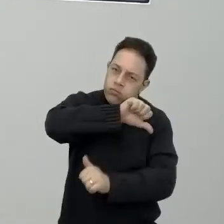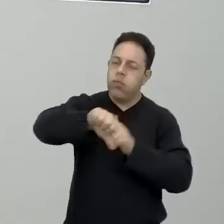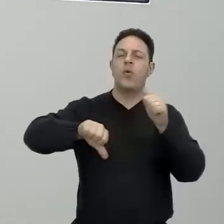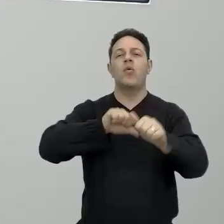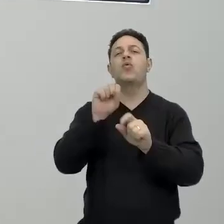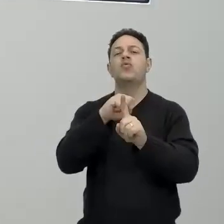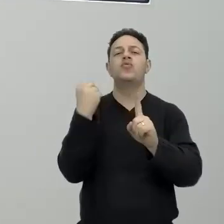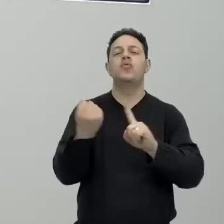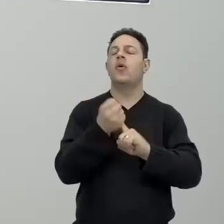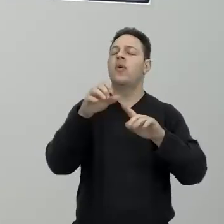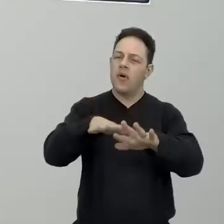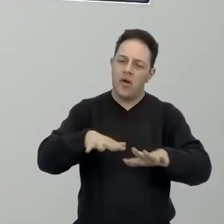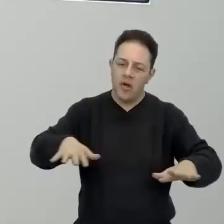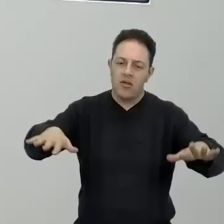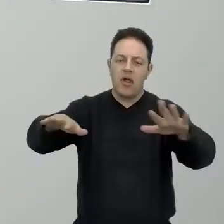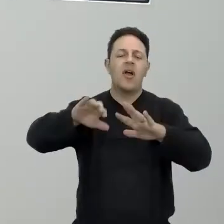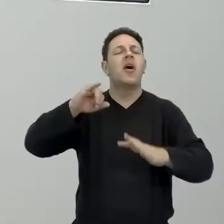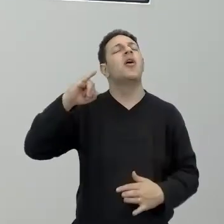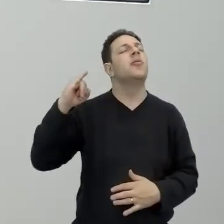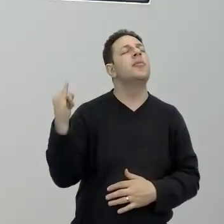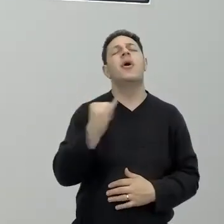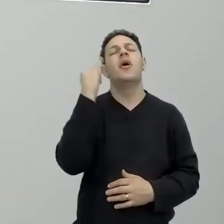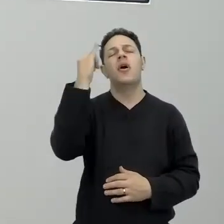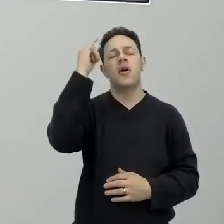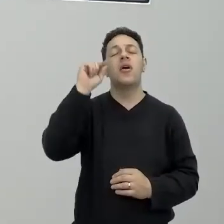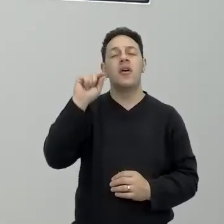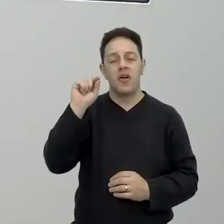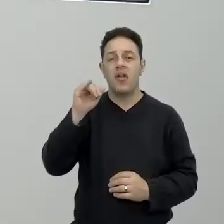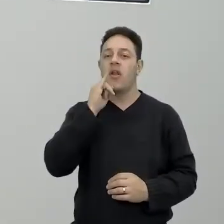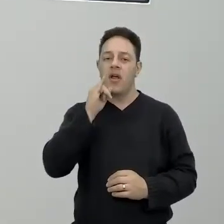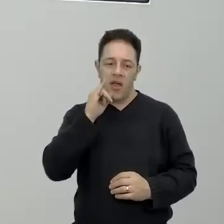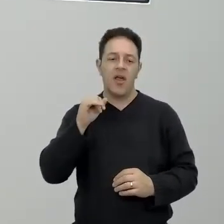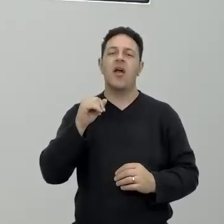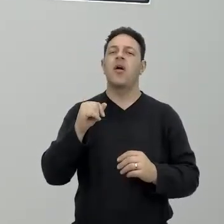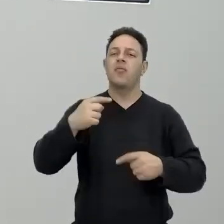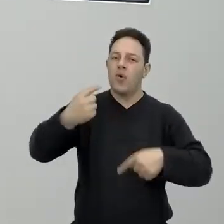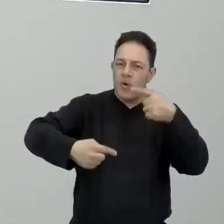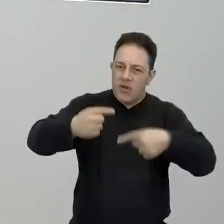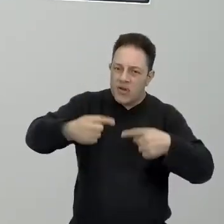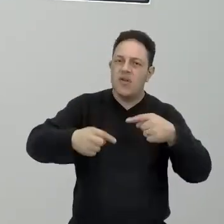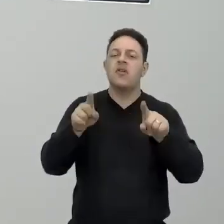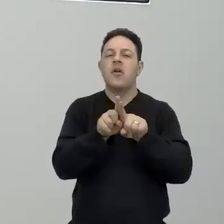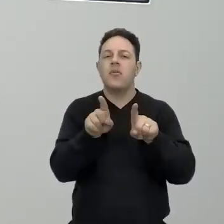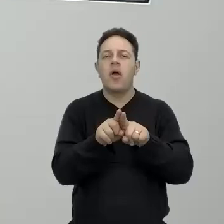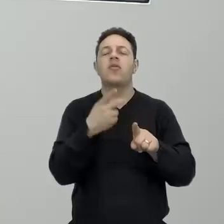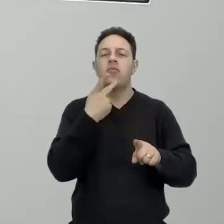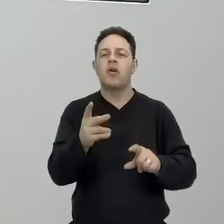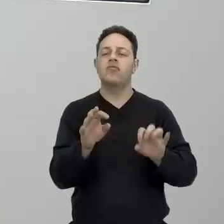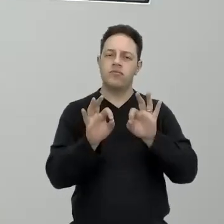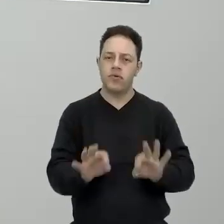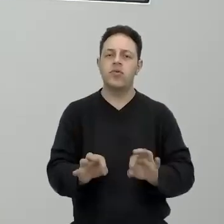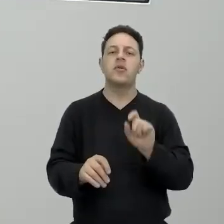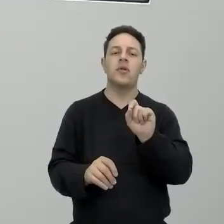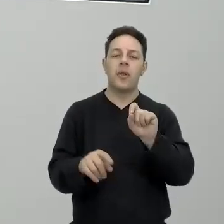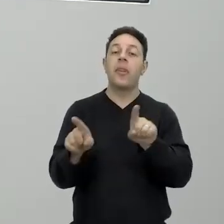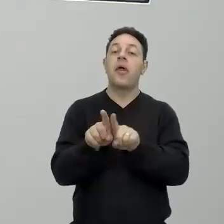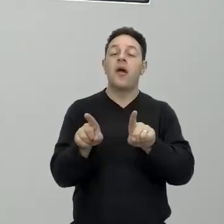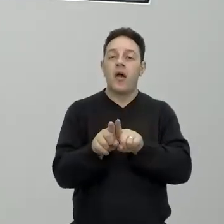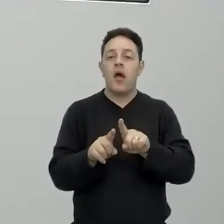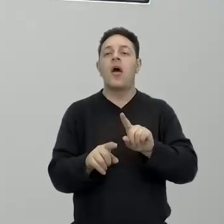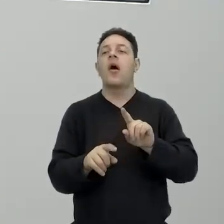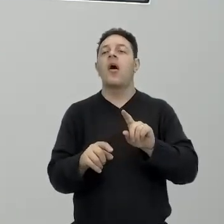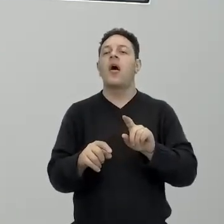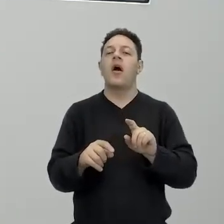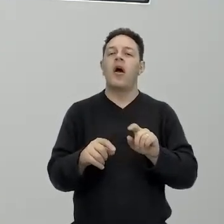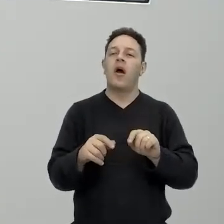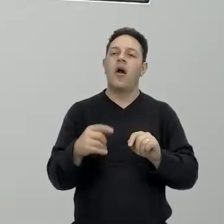na sociedade, né? E como que é importante, através dessas políticas de ação afirmativa e da